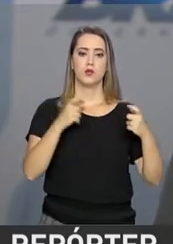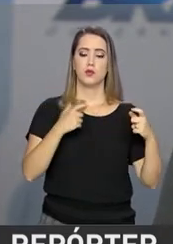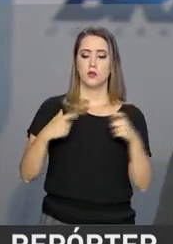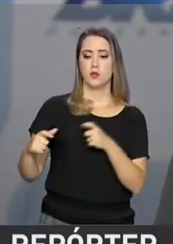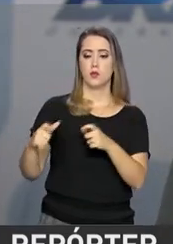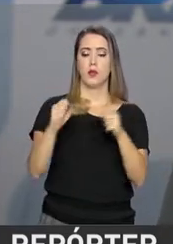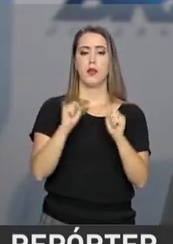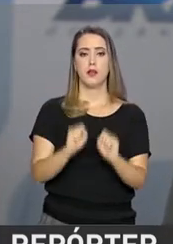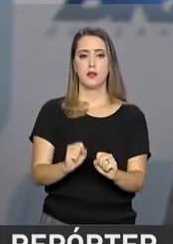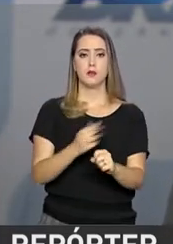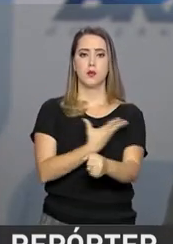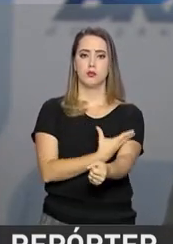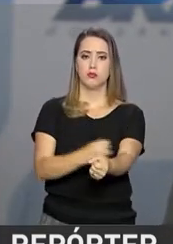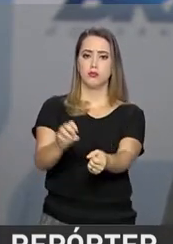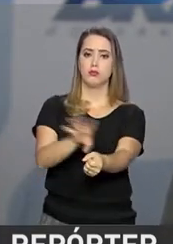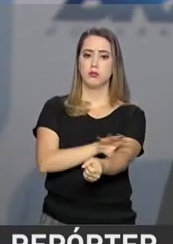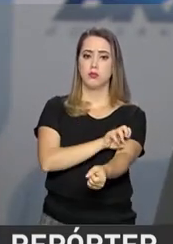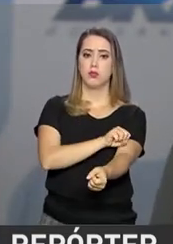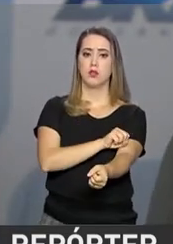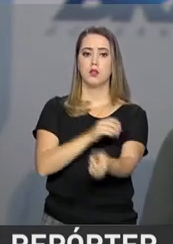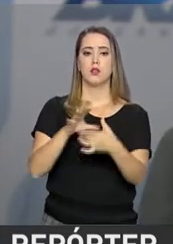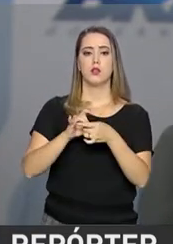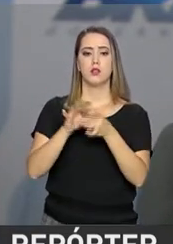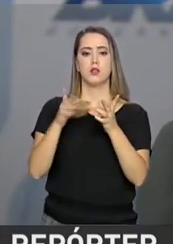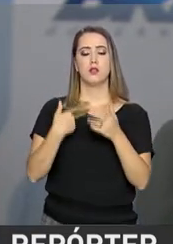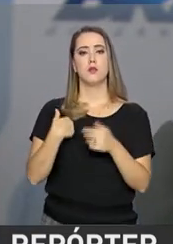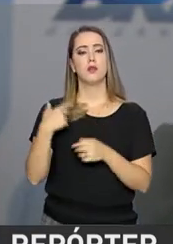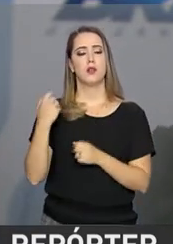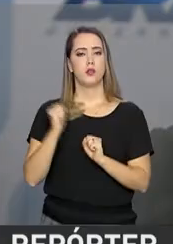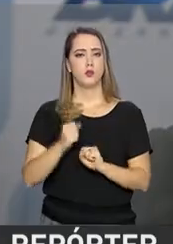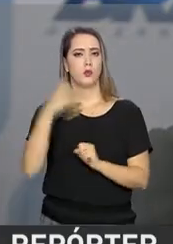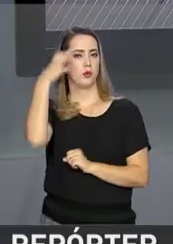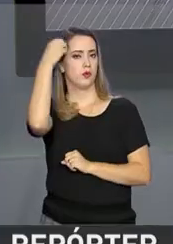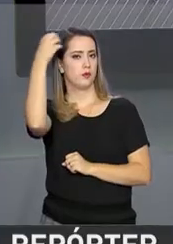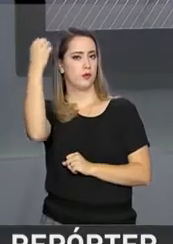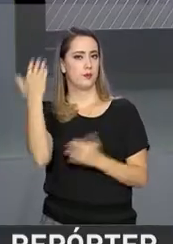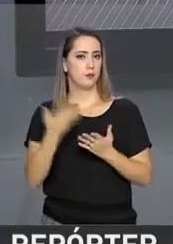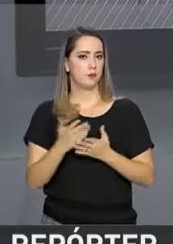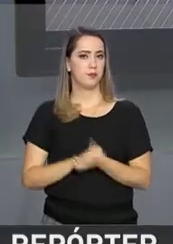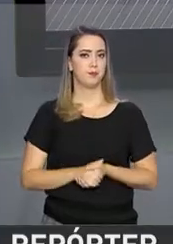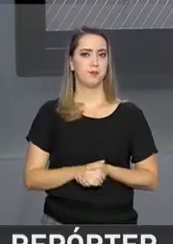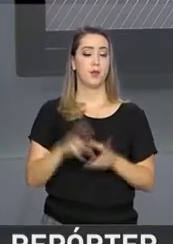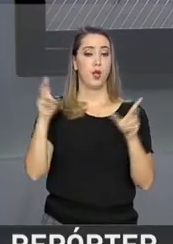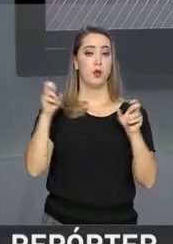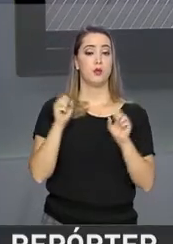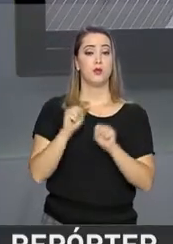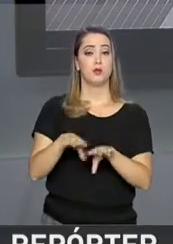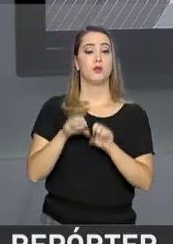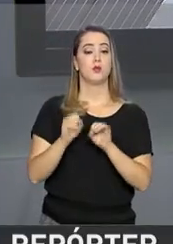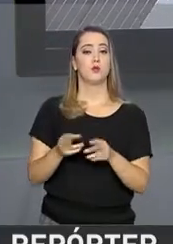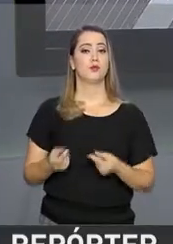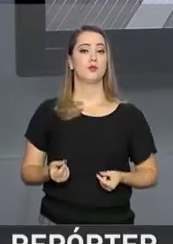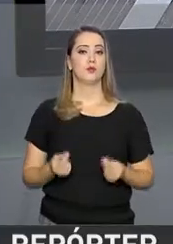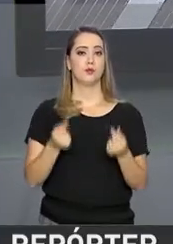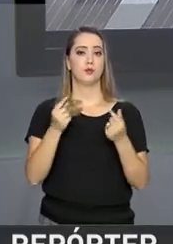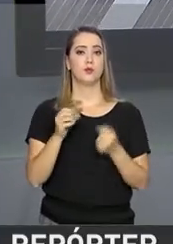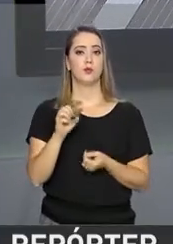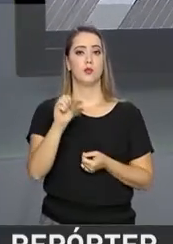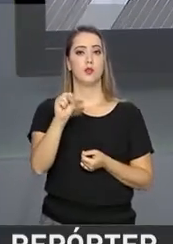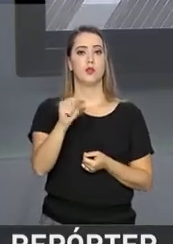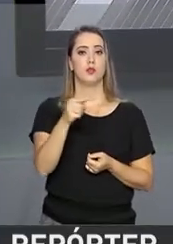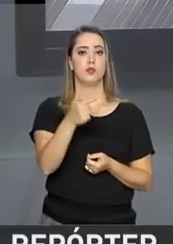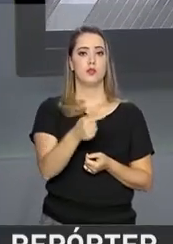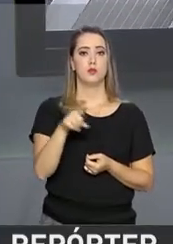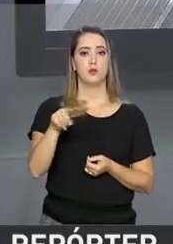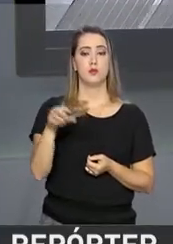usuários de rodeados de terem mais liberdade deslocamento e o assunto agora é educação financeira